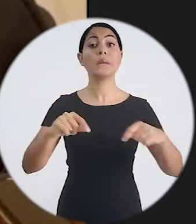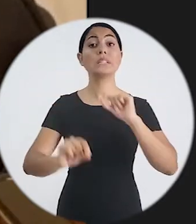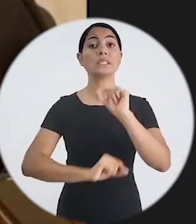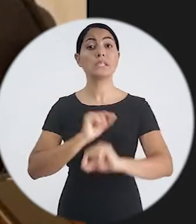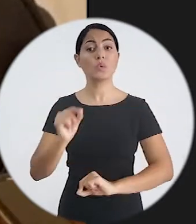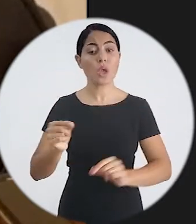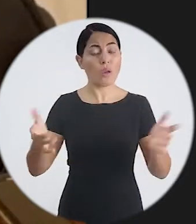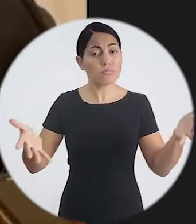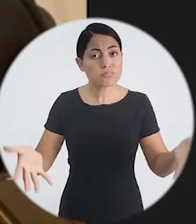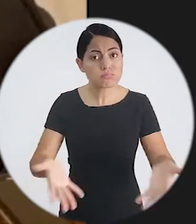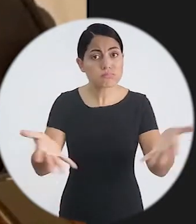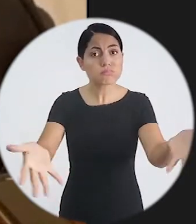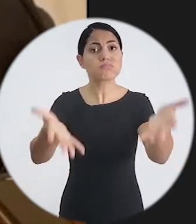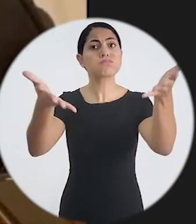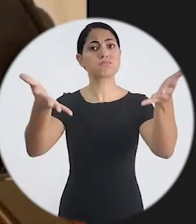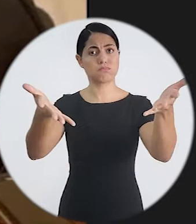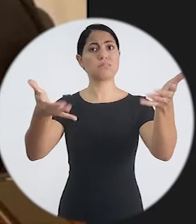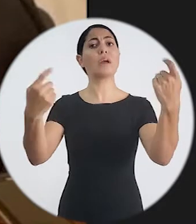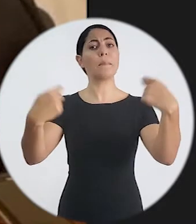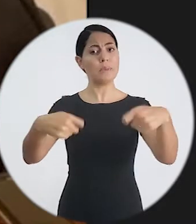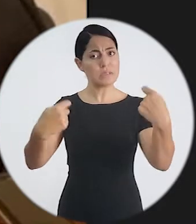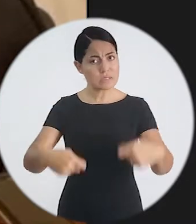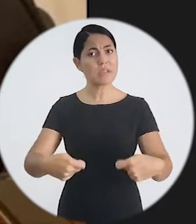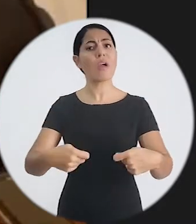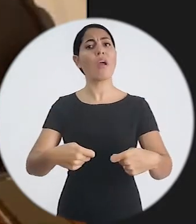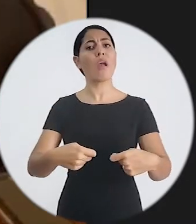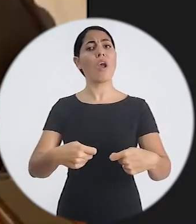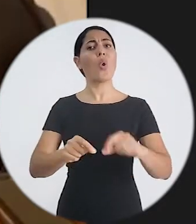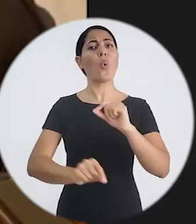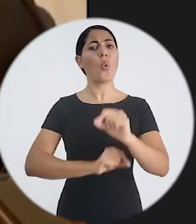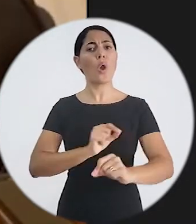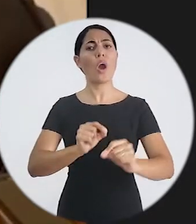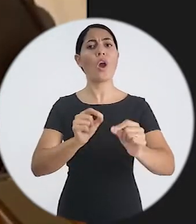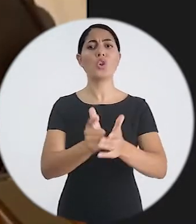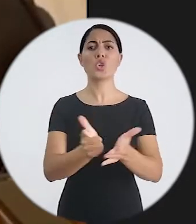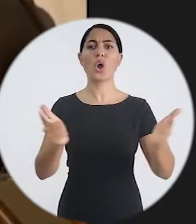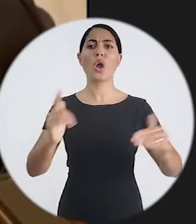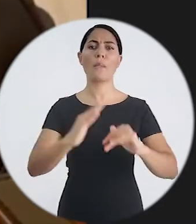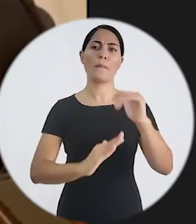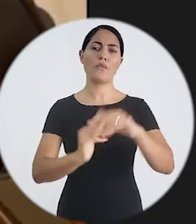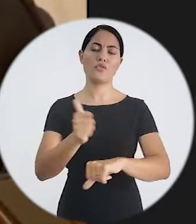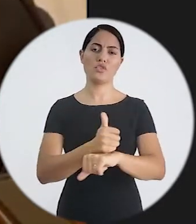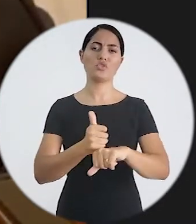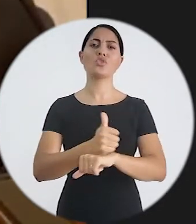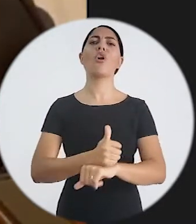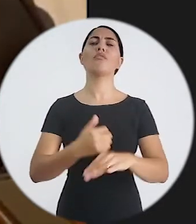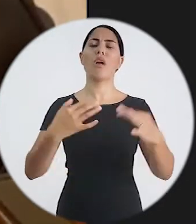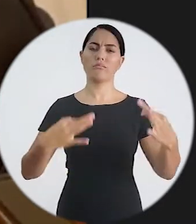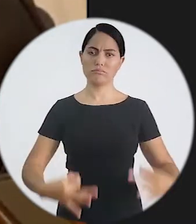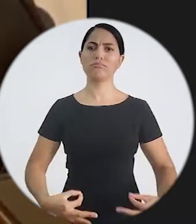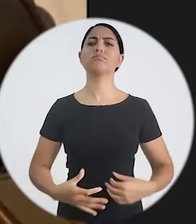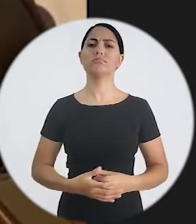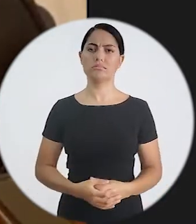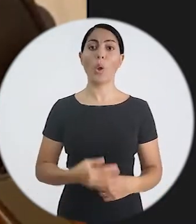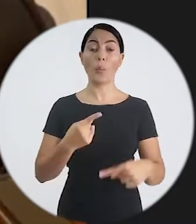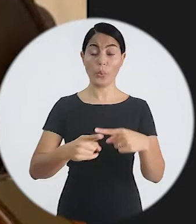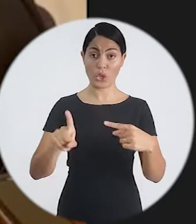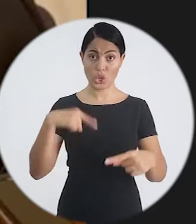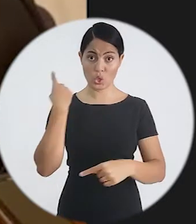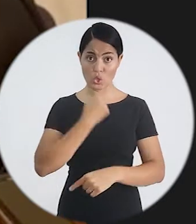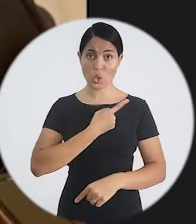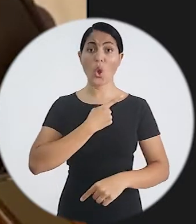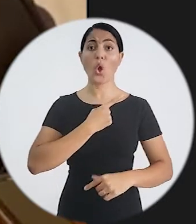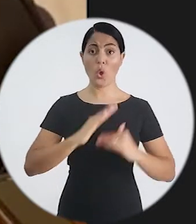precisamos instigar e incentivar a leitura do jornalismo profissional, pois